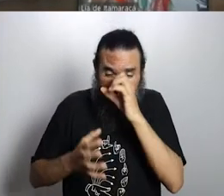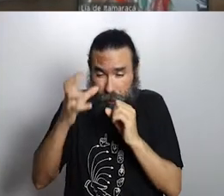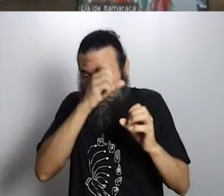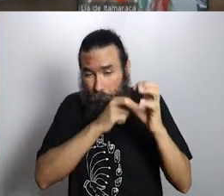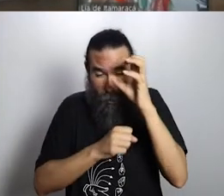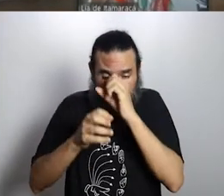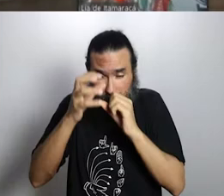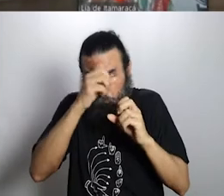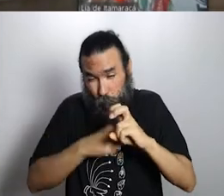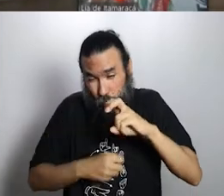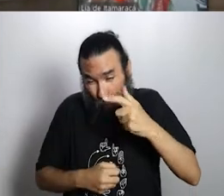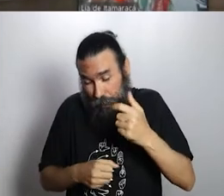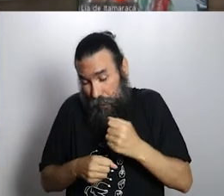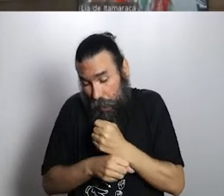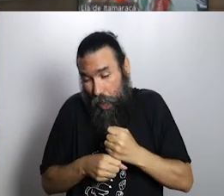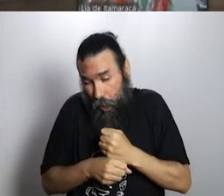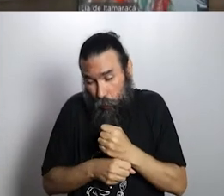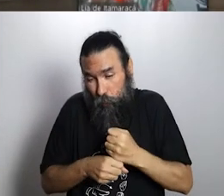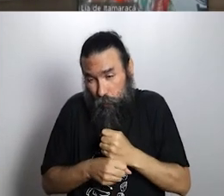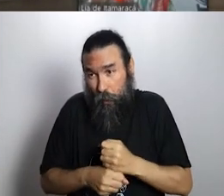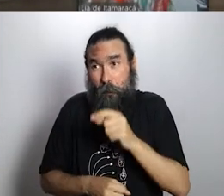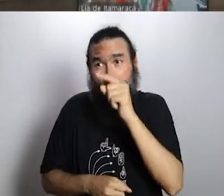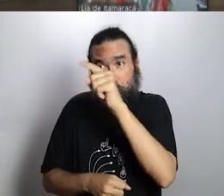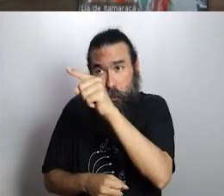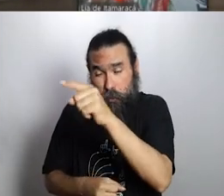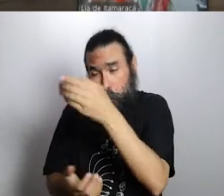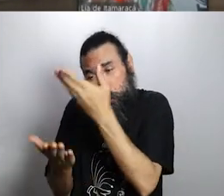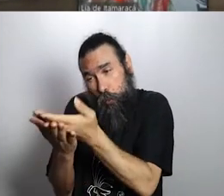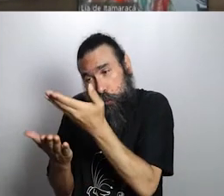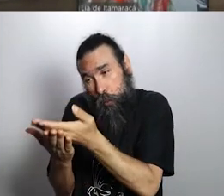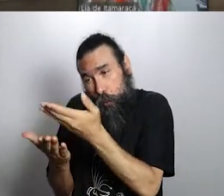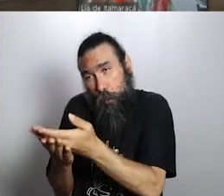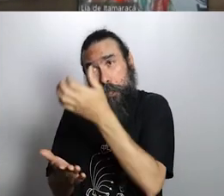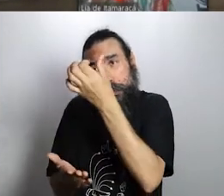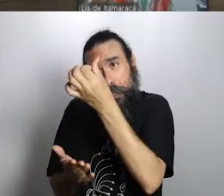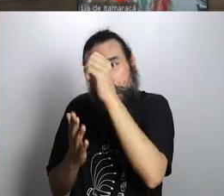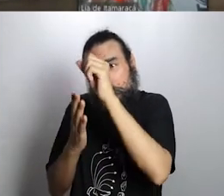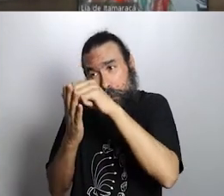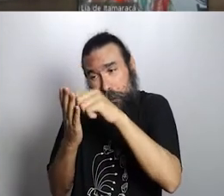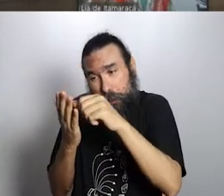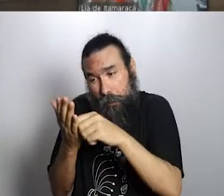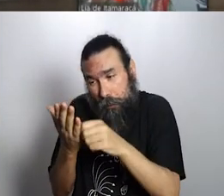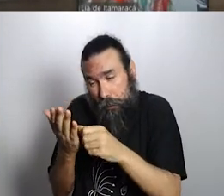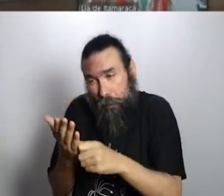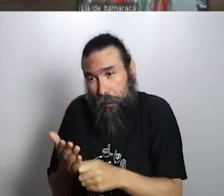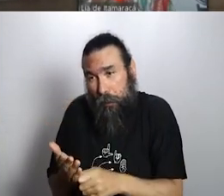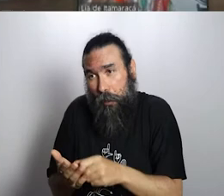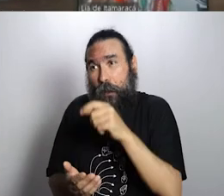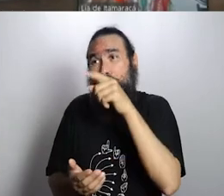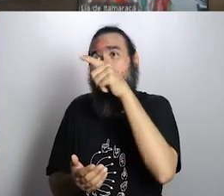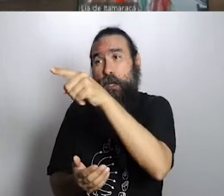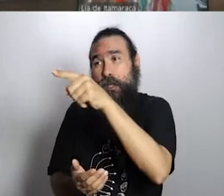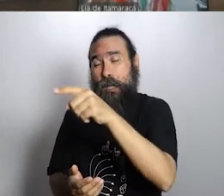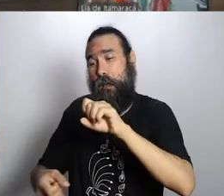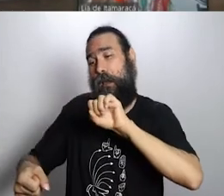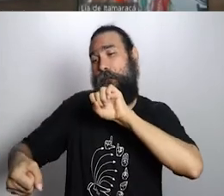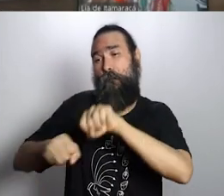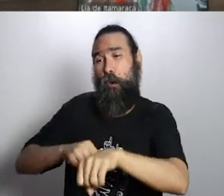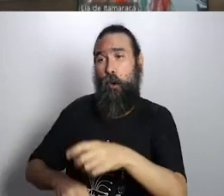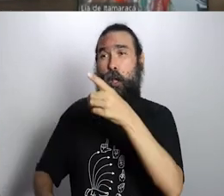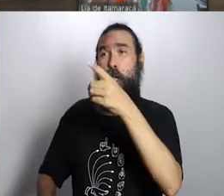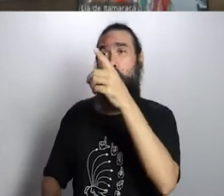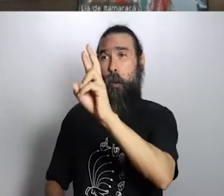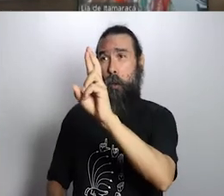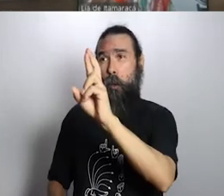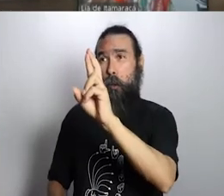tornar um doutor, porque ficou 6 meses na universidade fazendo determinado experimento, mas você não fez um